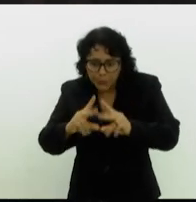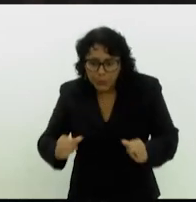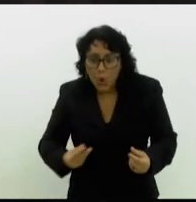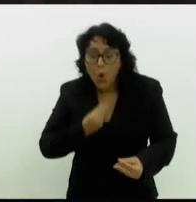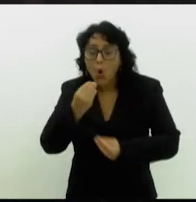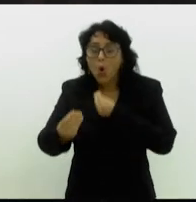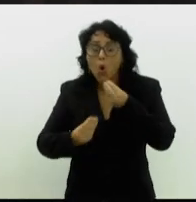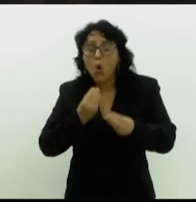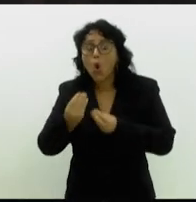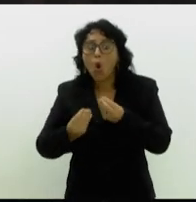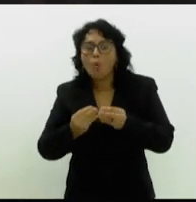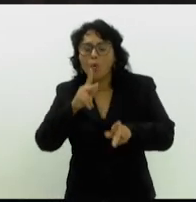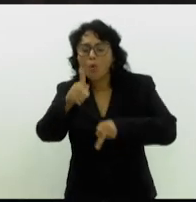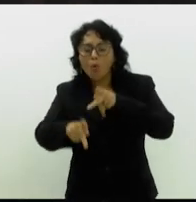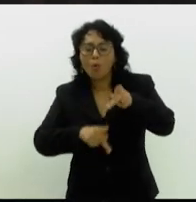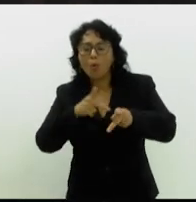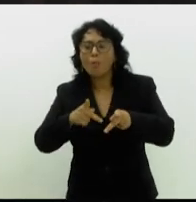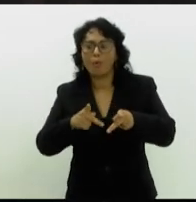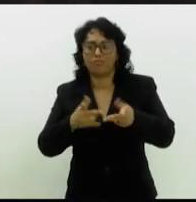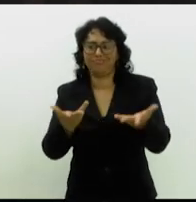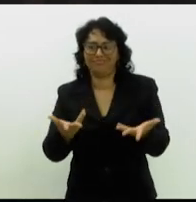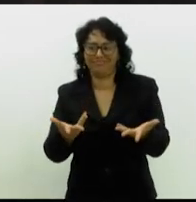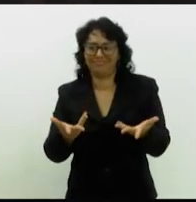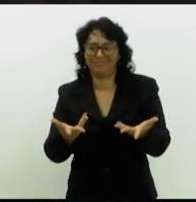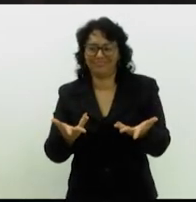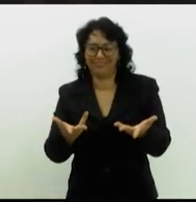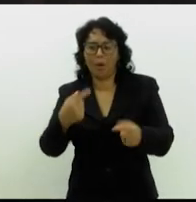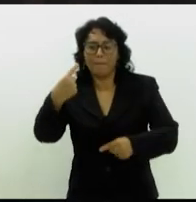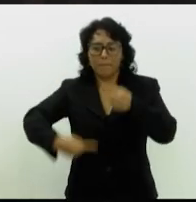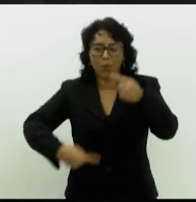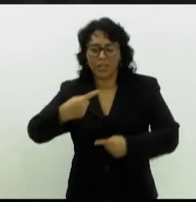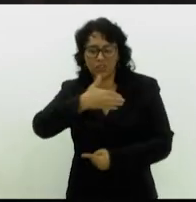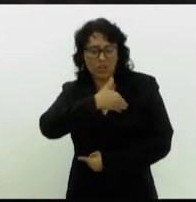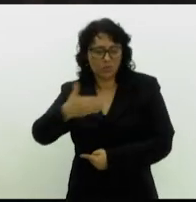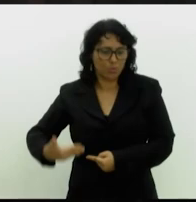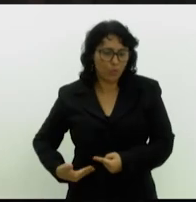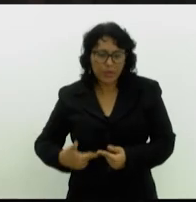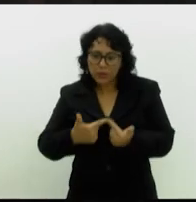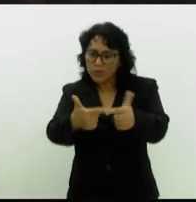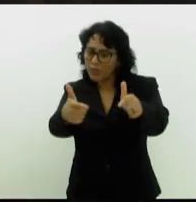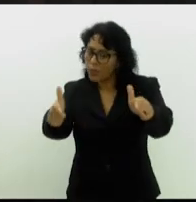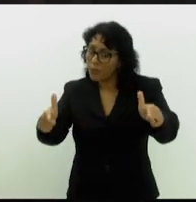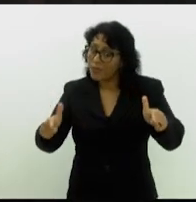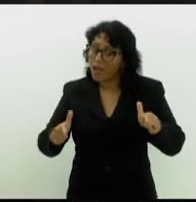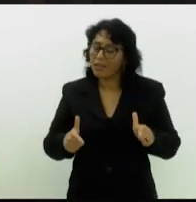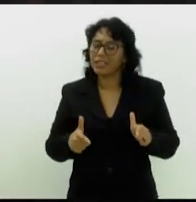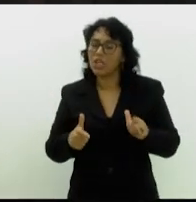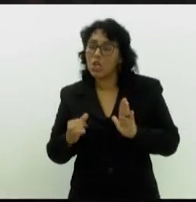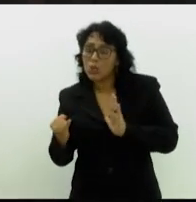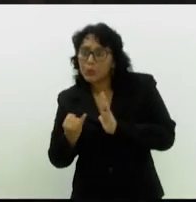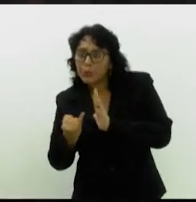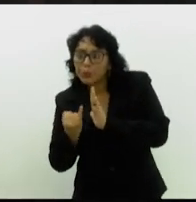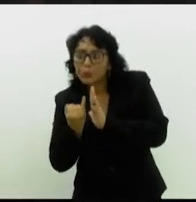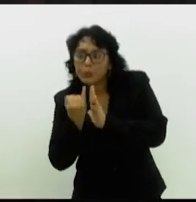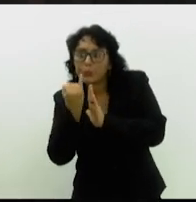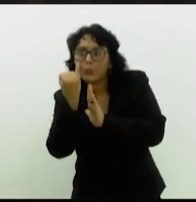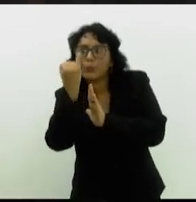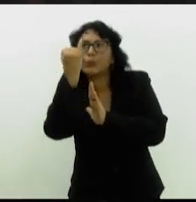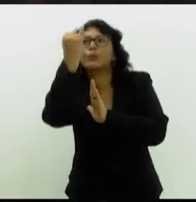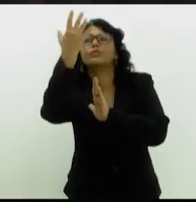renegociação da dívida do estado onde pagamos juros e